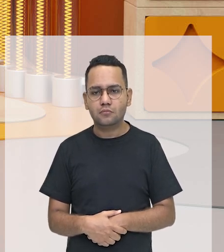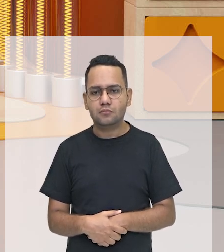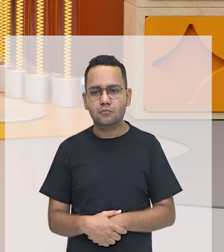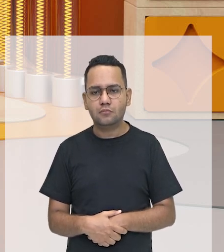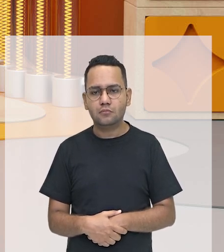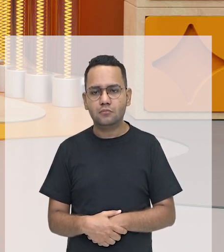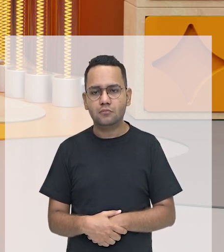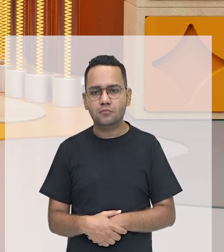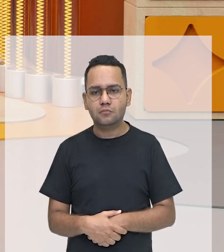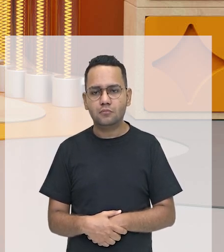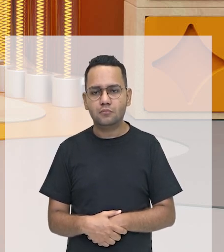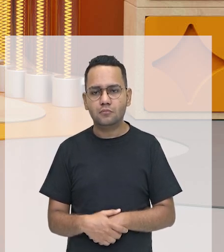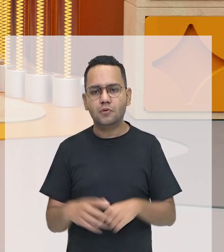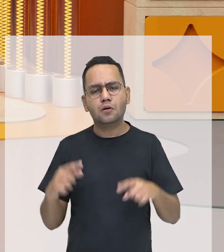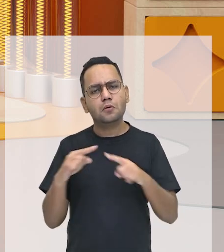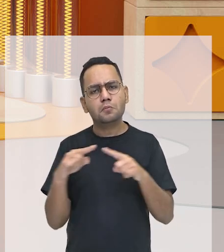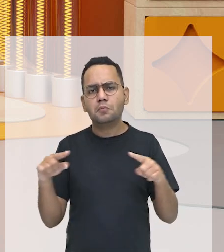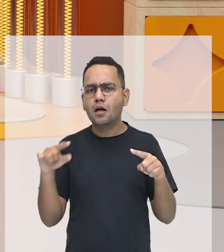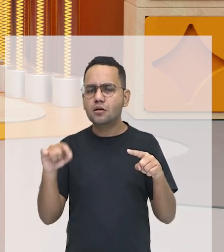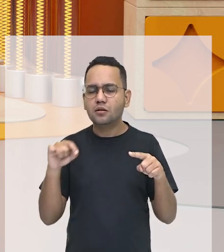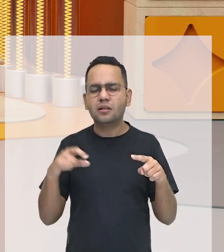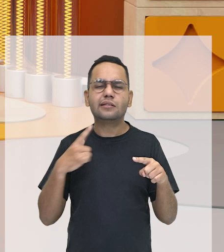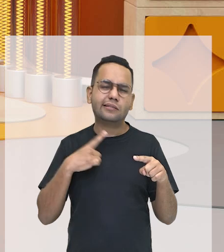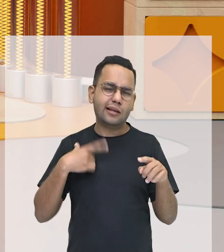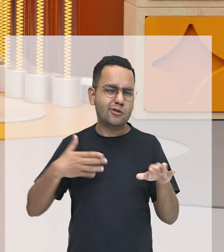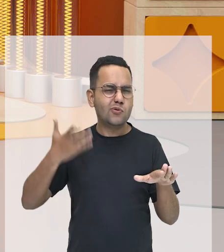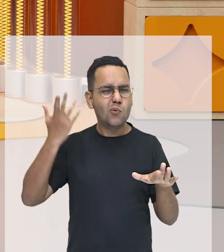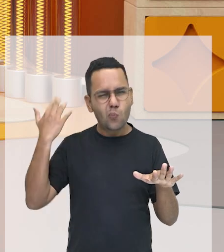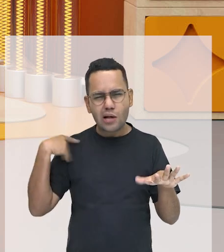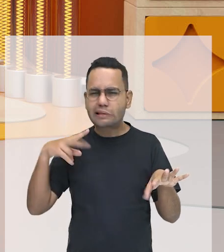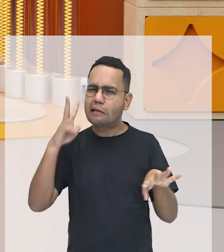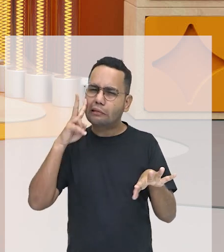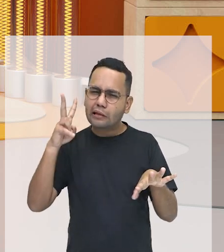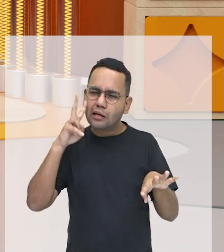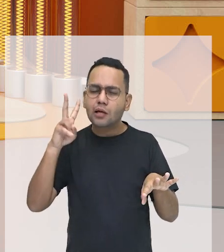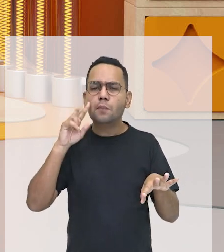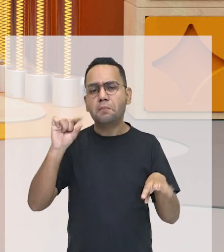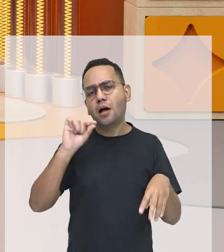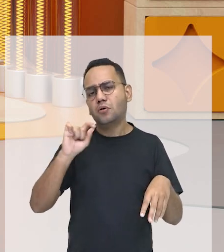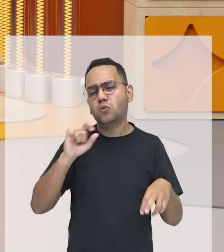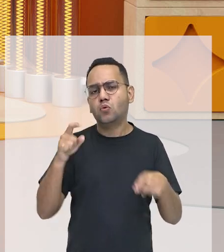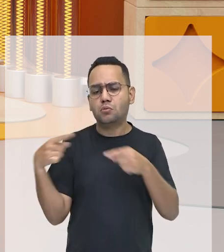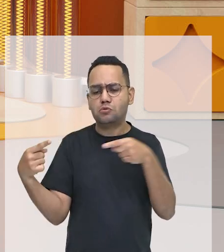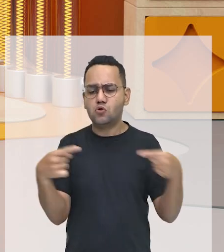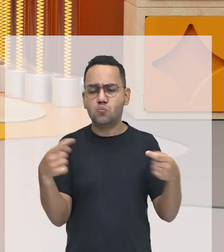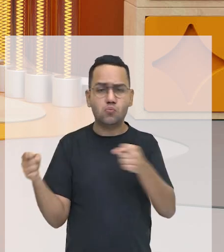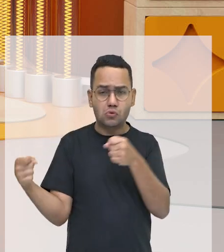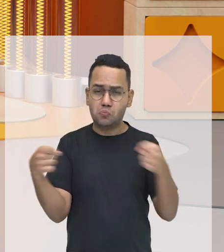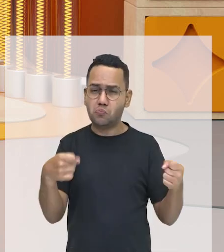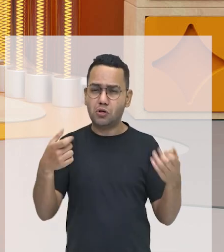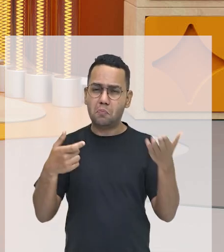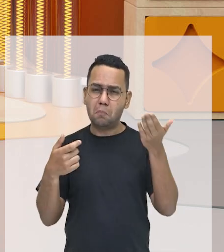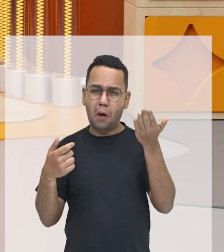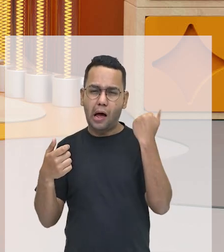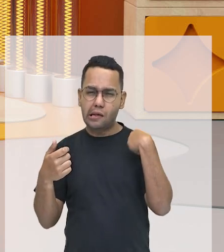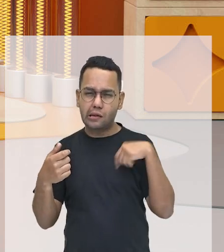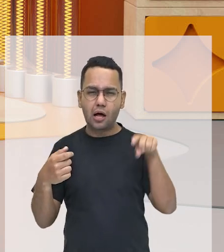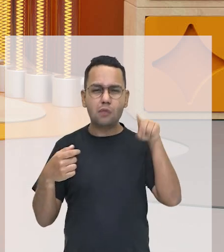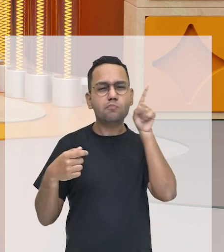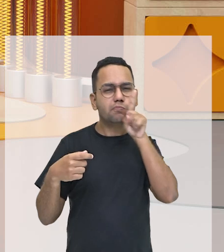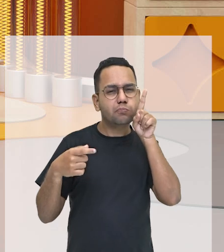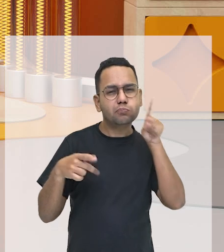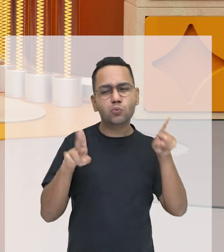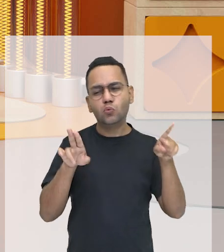separação na época do mundo bipolar, né, do capitalismo, do socialismo. Então, ainda fica um pouco dessa parte histórica